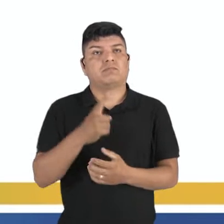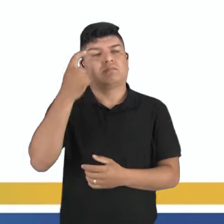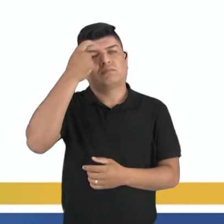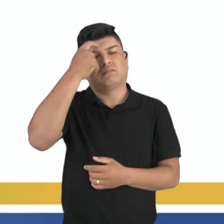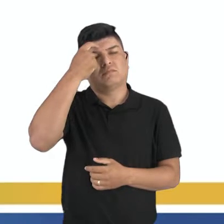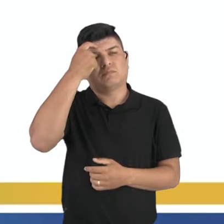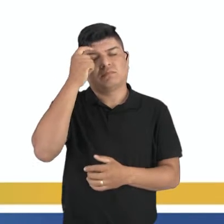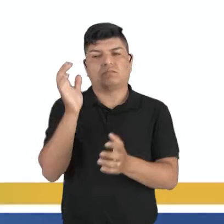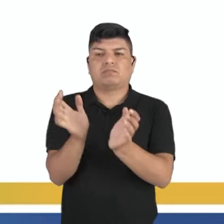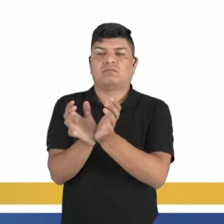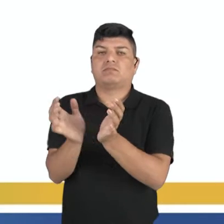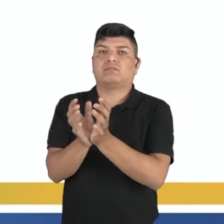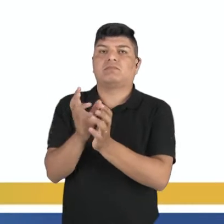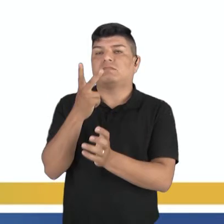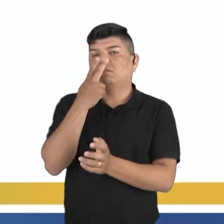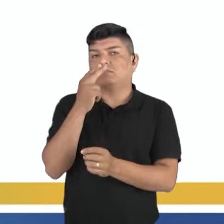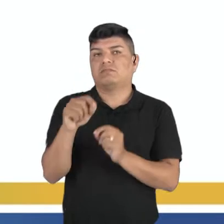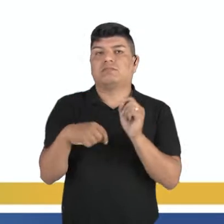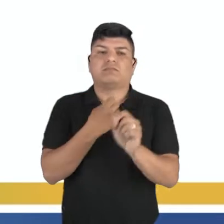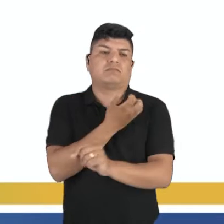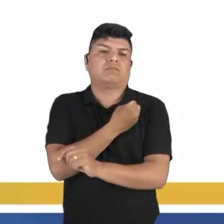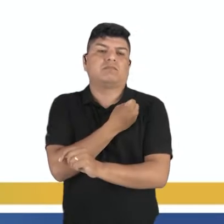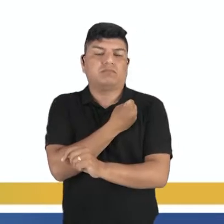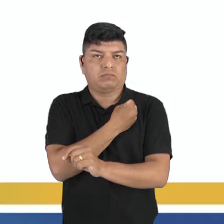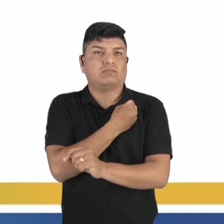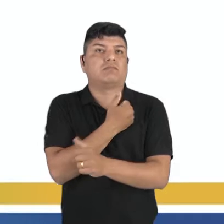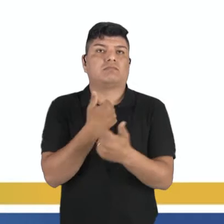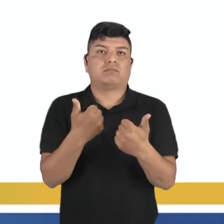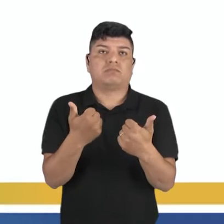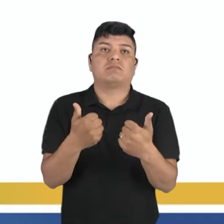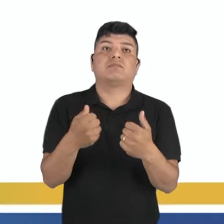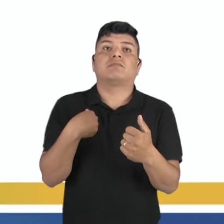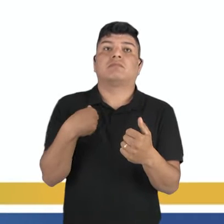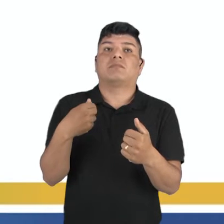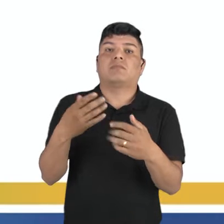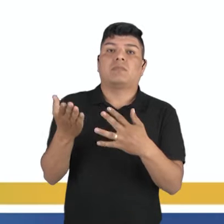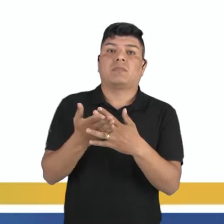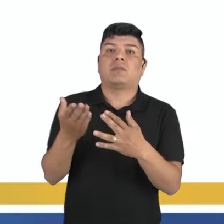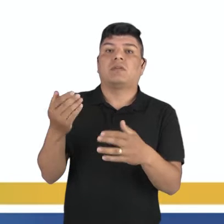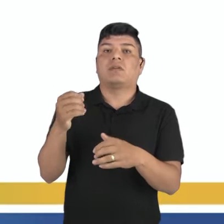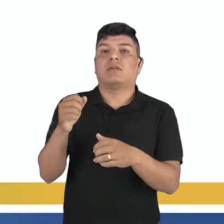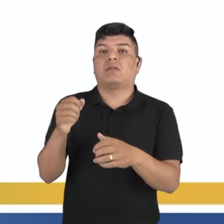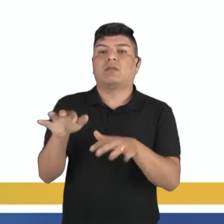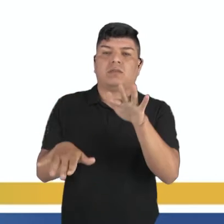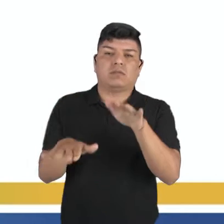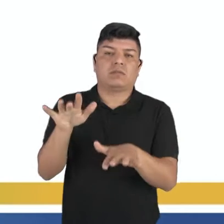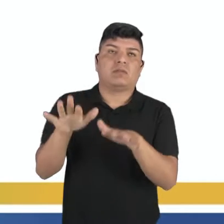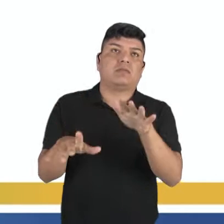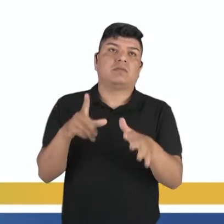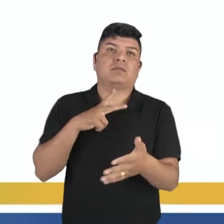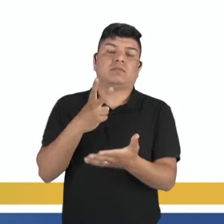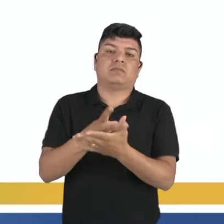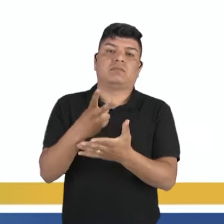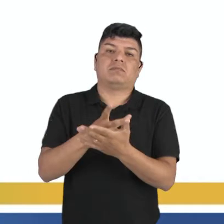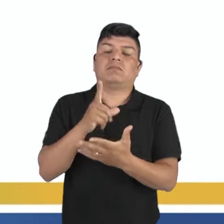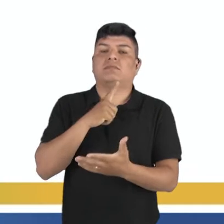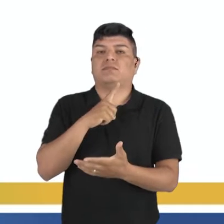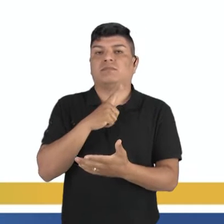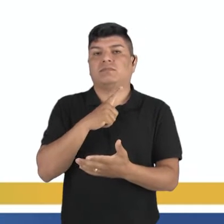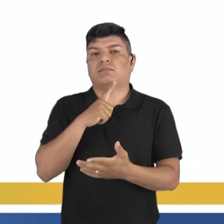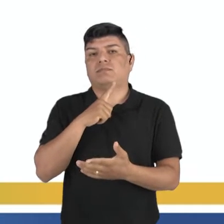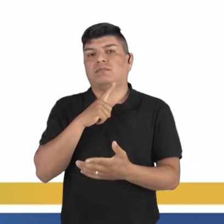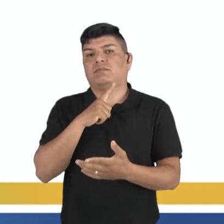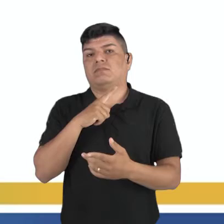pense nesse conjunto aí como um conjunto de números mesmo, tá bom? Então, a média aritmética desses números, ela sempre vai ser